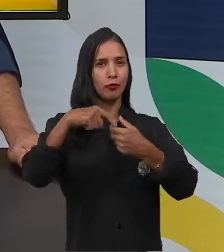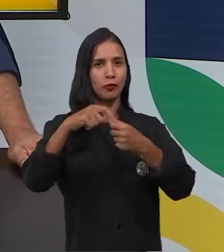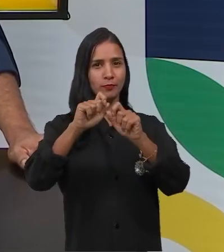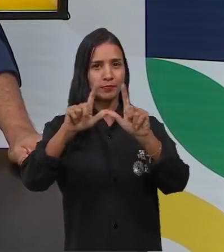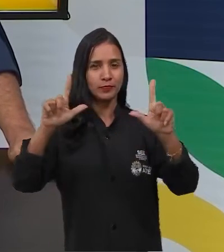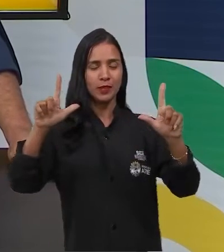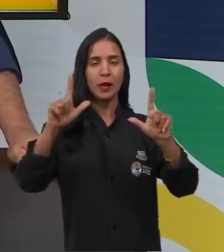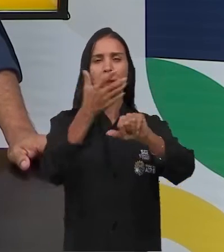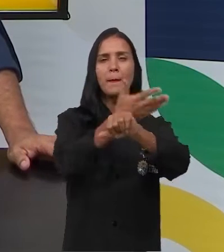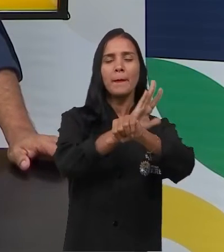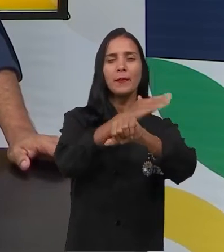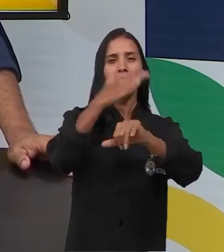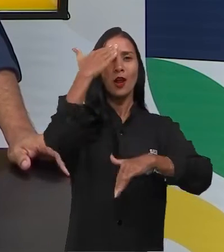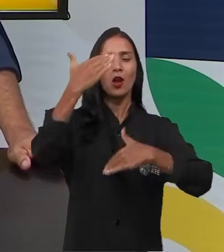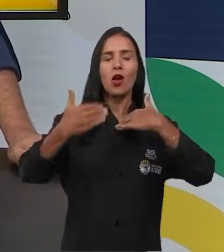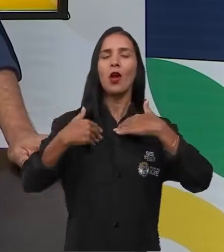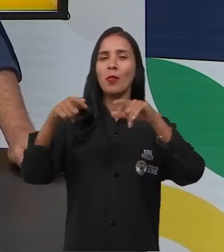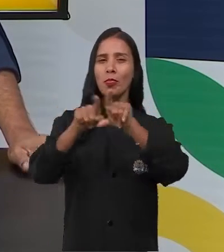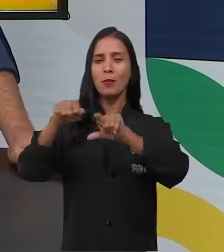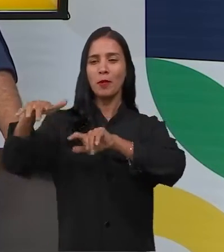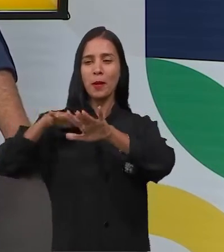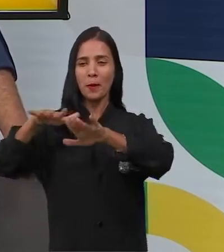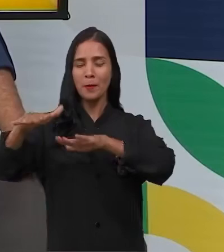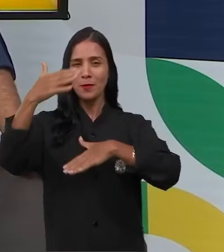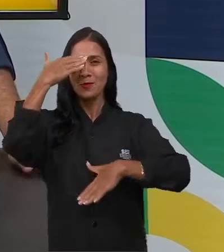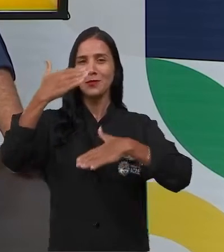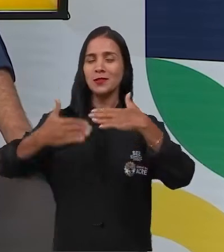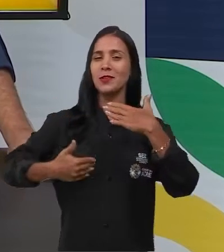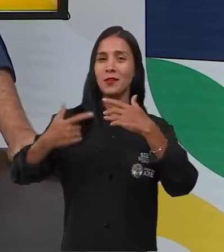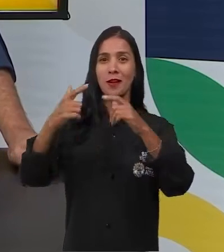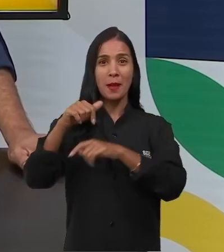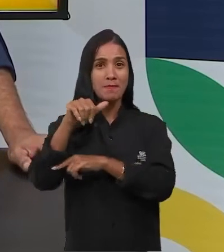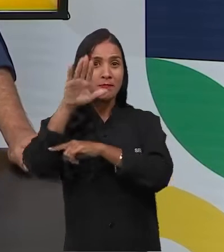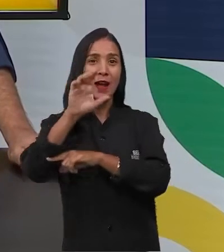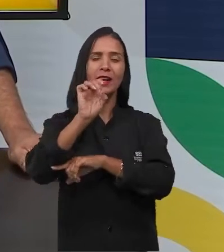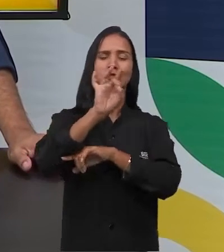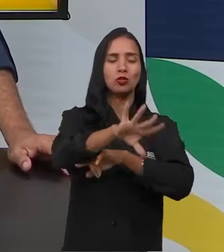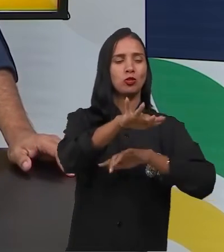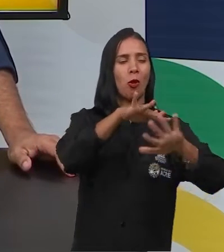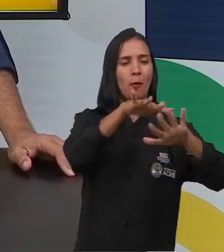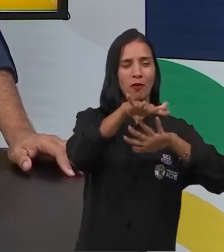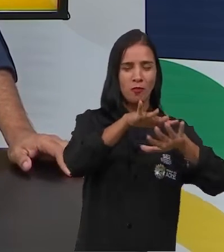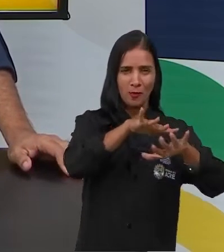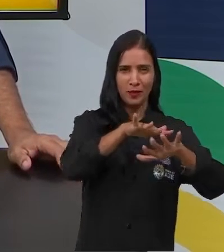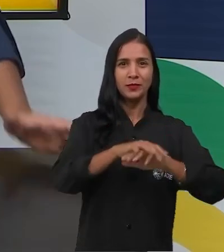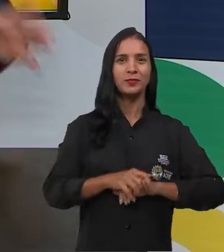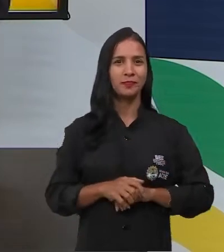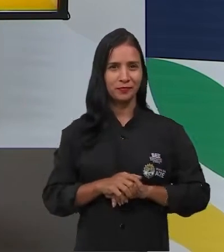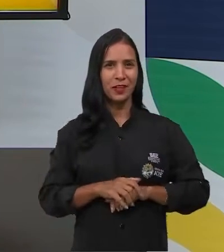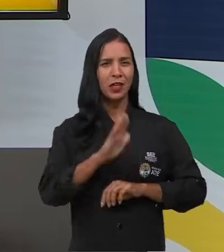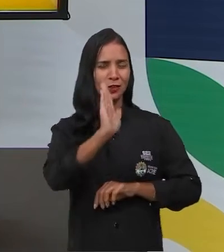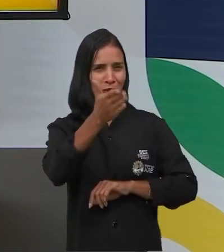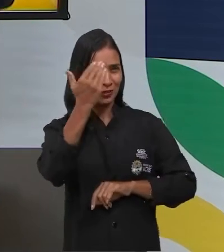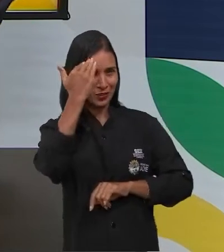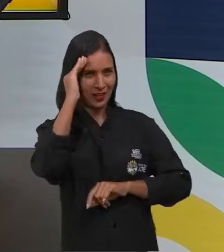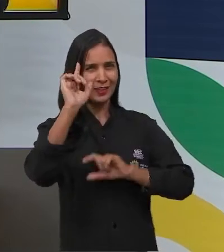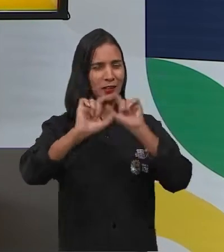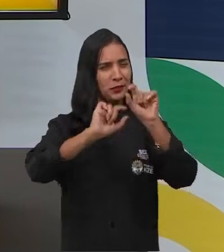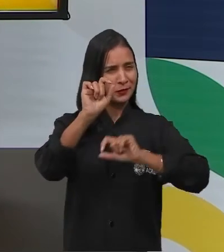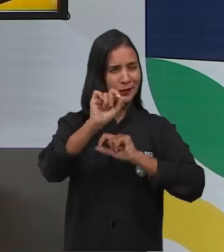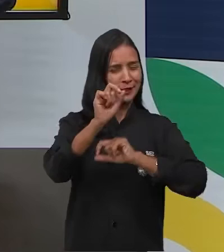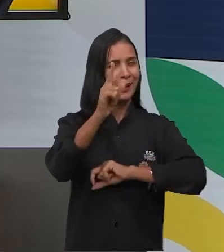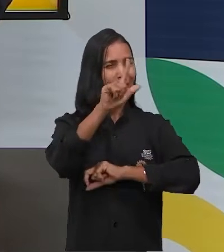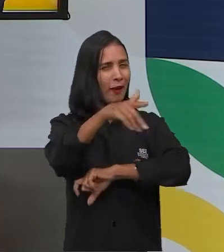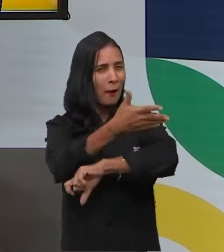prática corporal, ação corporal que vai além do movimento. A gente já entendeu que as práticas entendidas